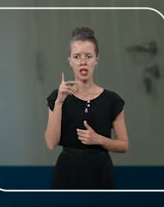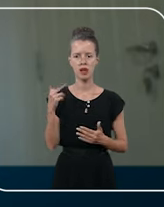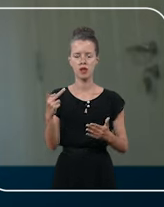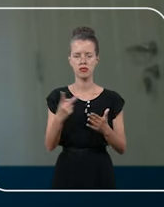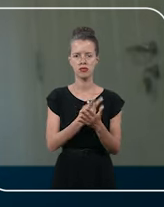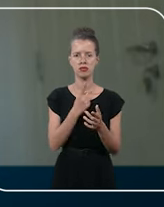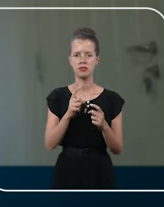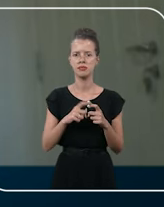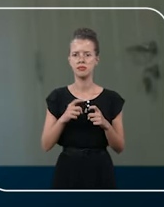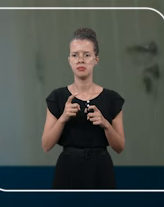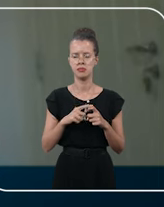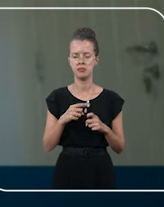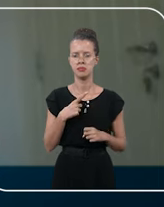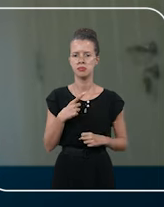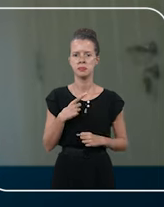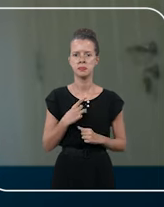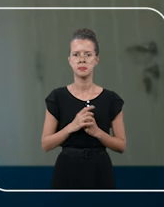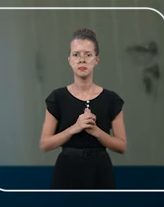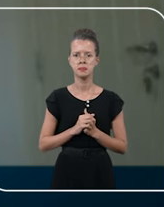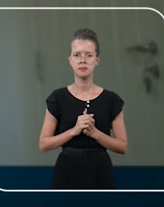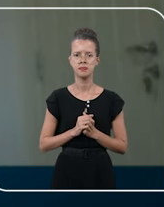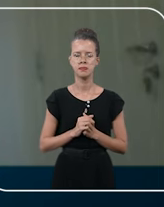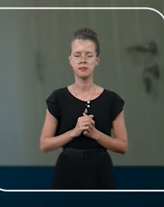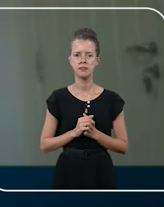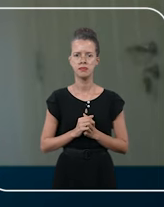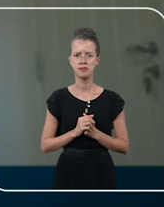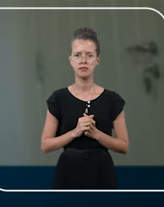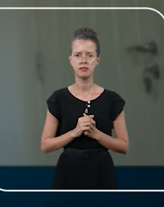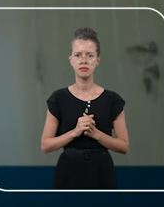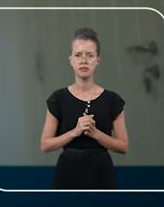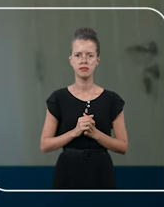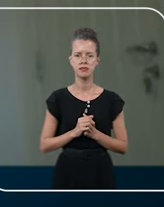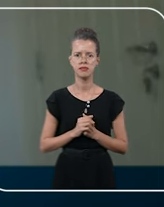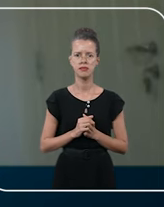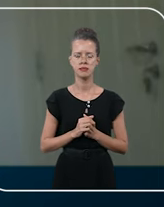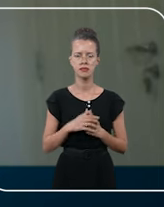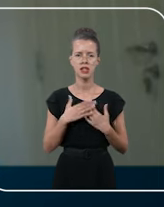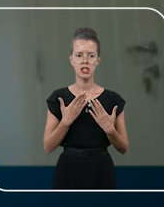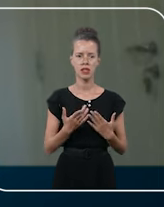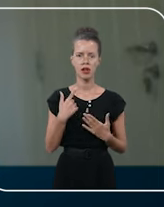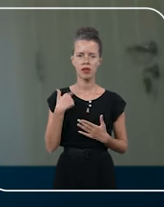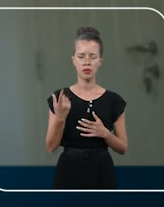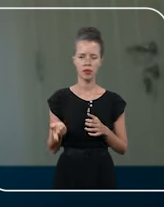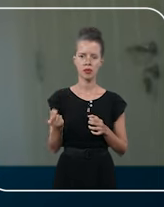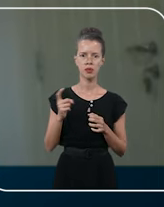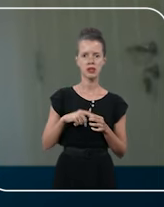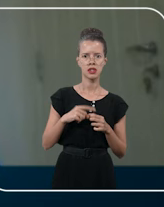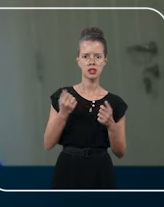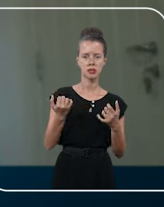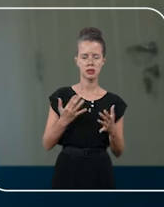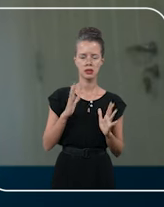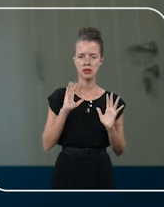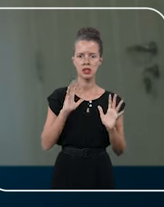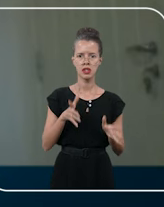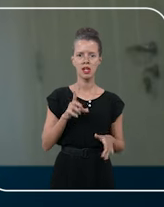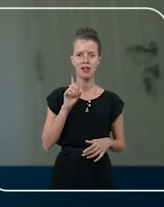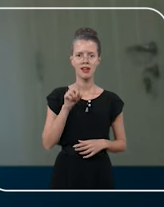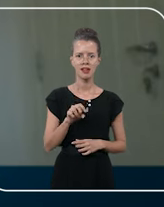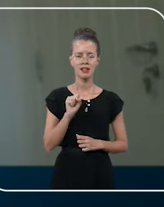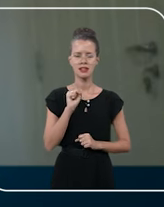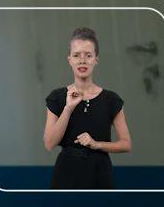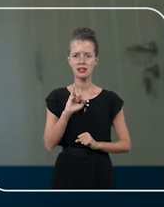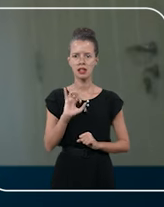Agora, queria voltar à proposição que eu falei anteriormente. Para que haja, de fato,